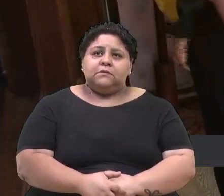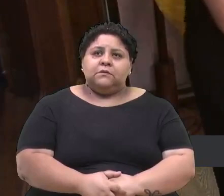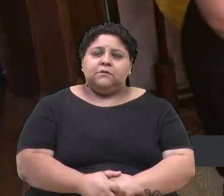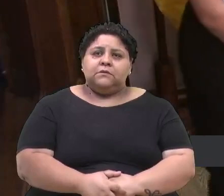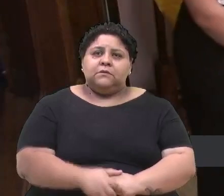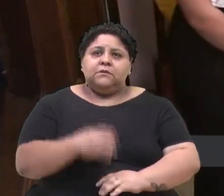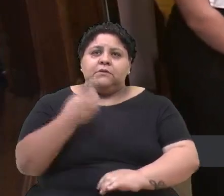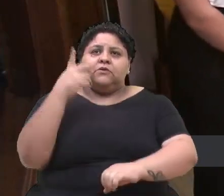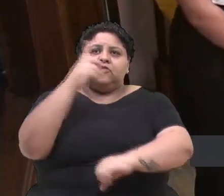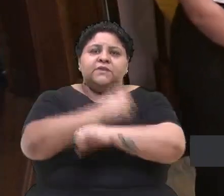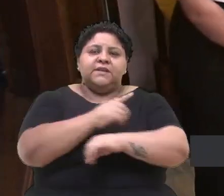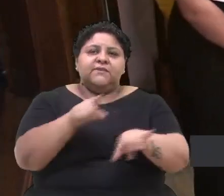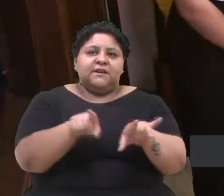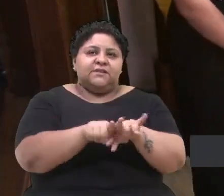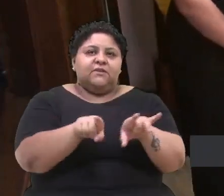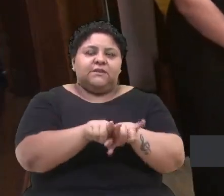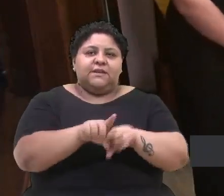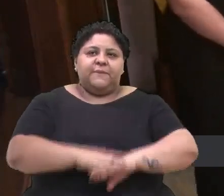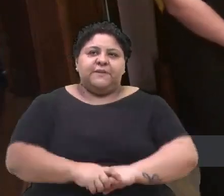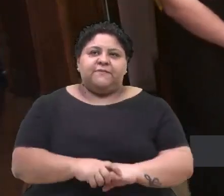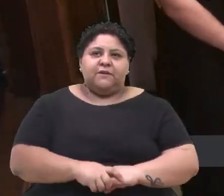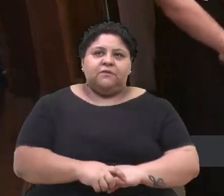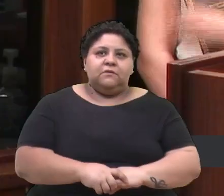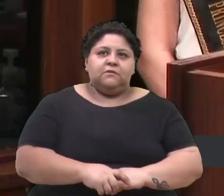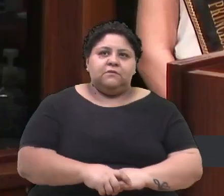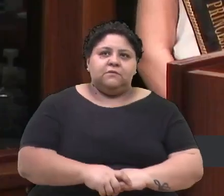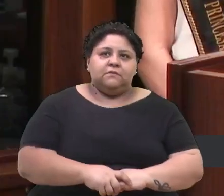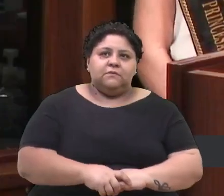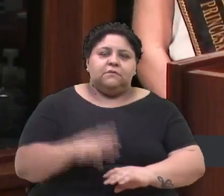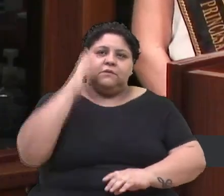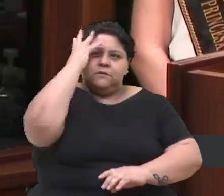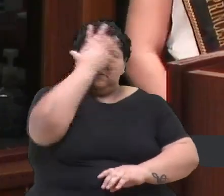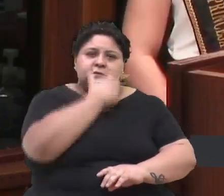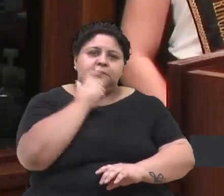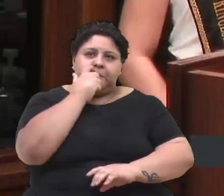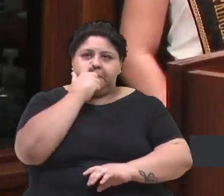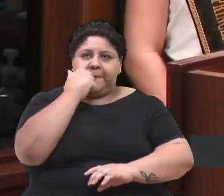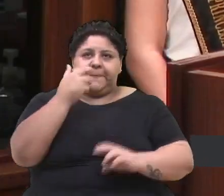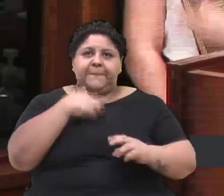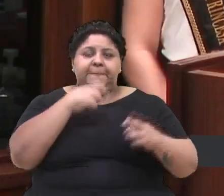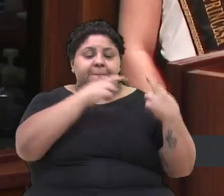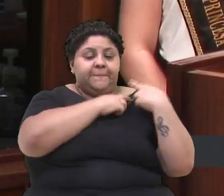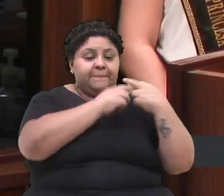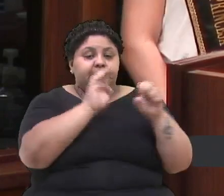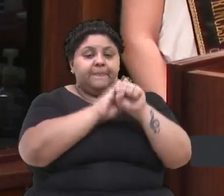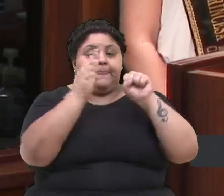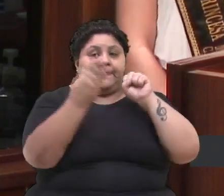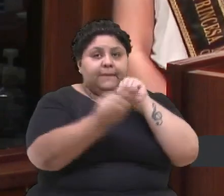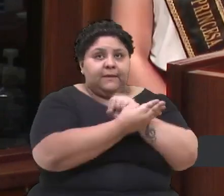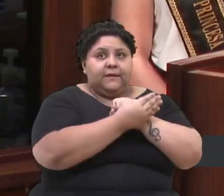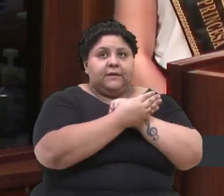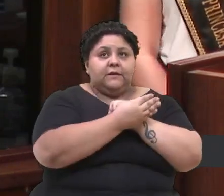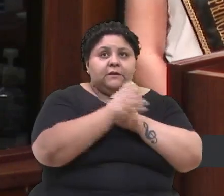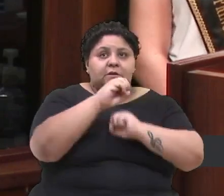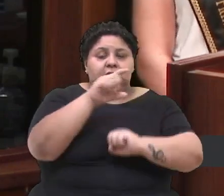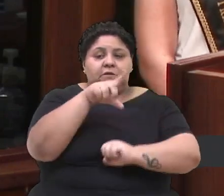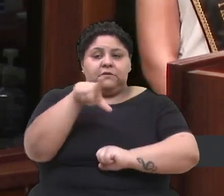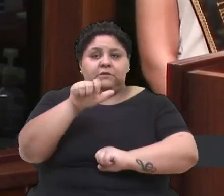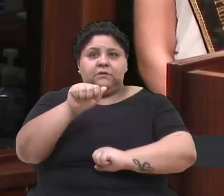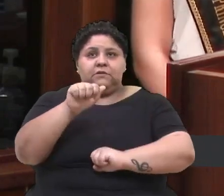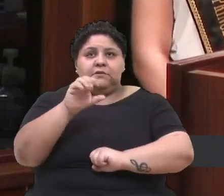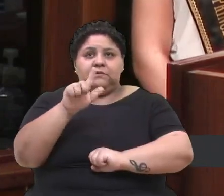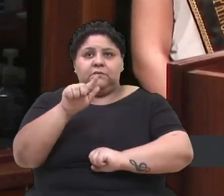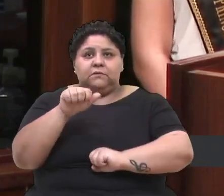Bom dia, eu sou Ana Paula, eu fui eleita a Simpatia Mais Bela Comunitária e eu representava o bairro Amob São Gabriel. Eu acredito que é um papel